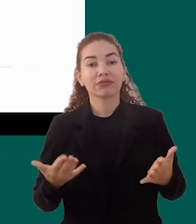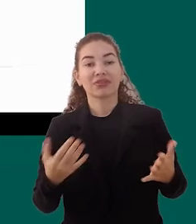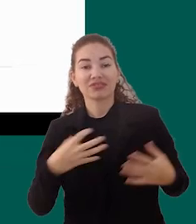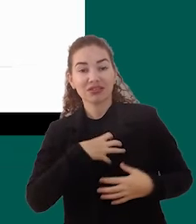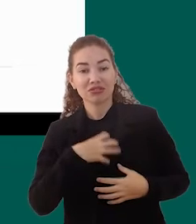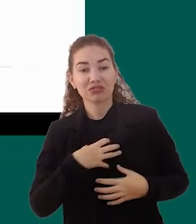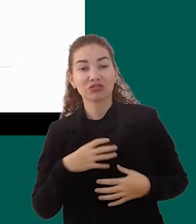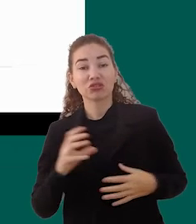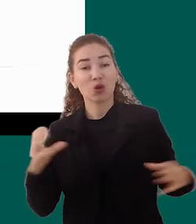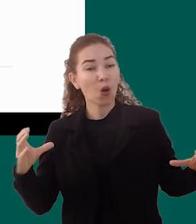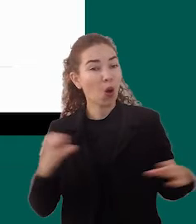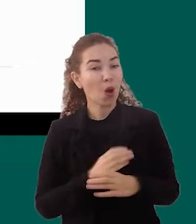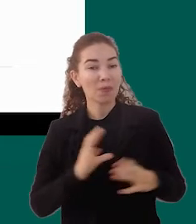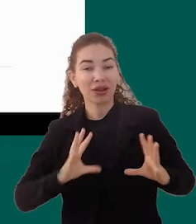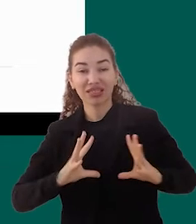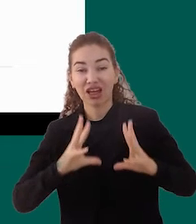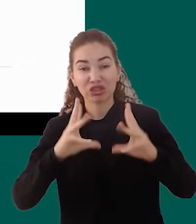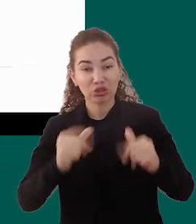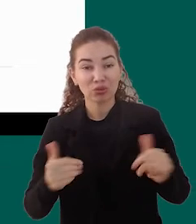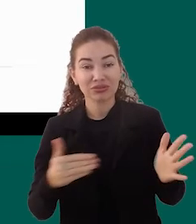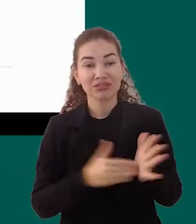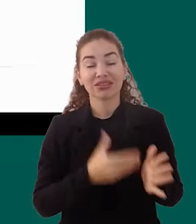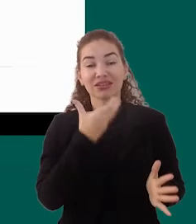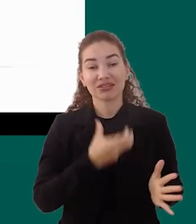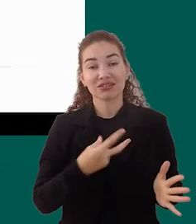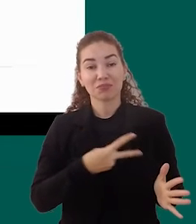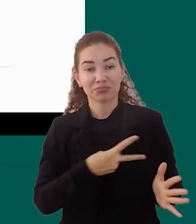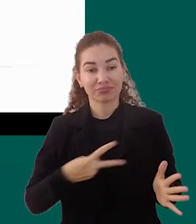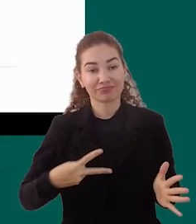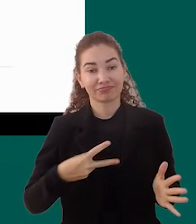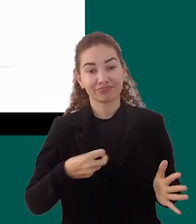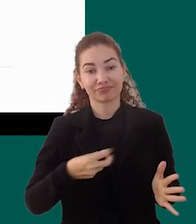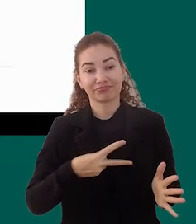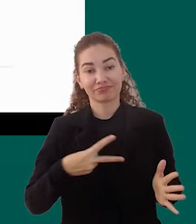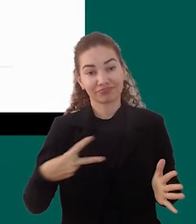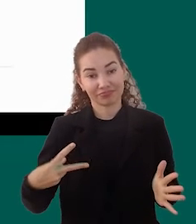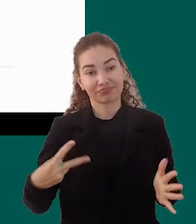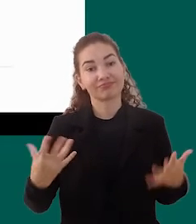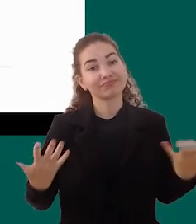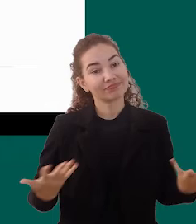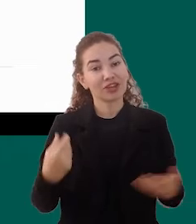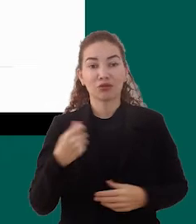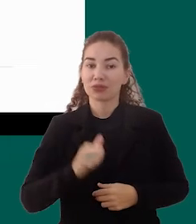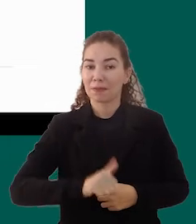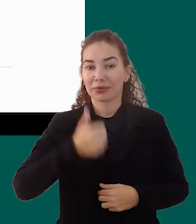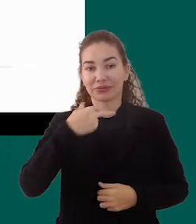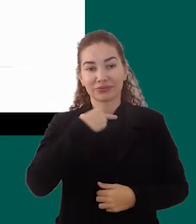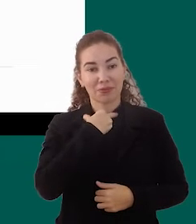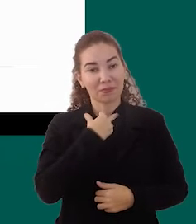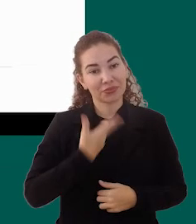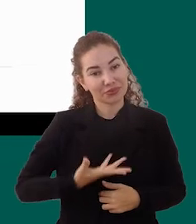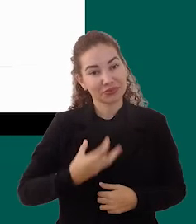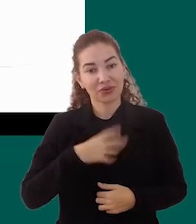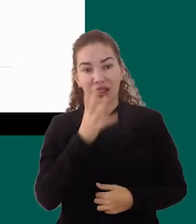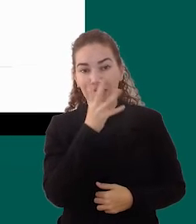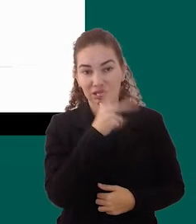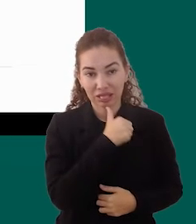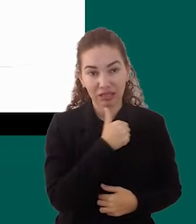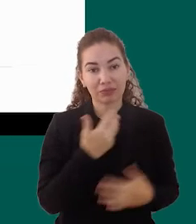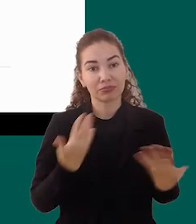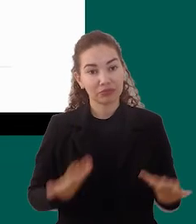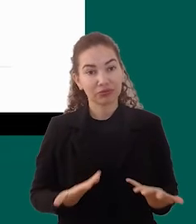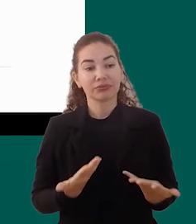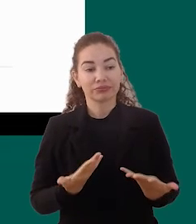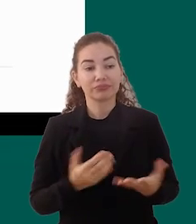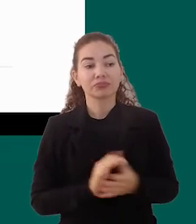completar a meta vacinal em dezembro de 2022, né? A gente precisa melhorar, porque desse jeito não dá. Lembrando que Israel está cumprindo a